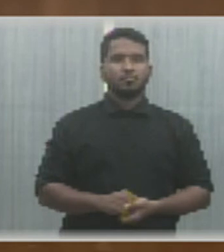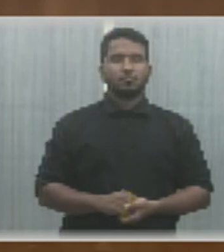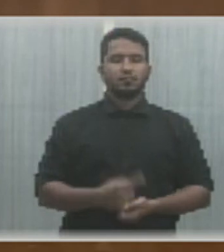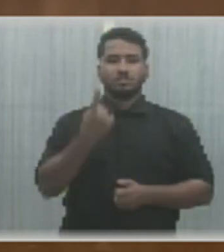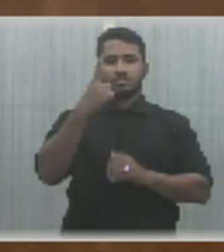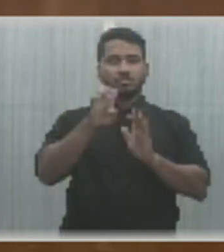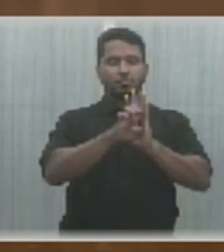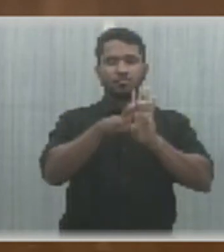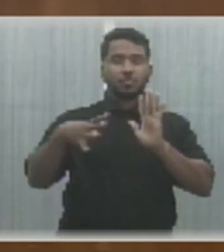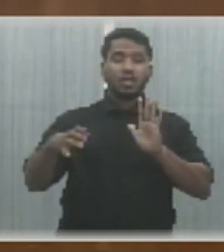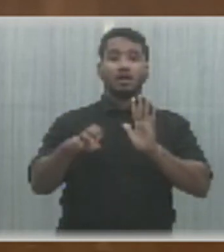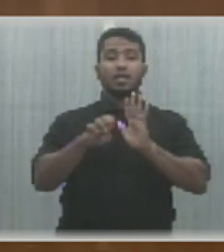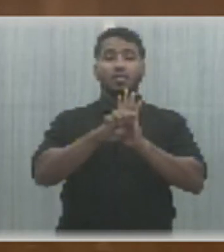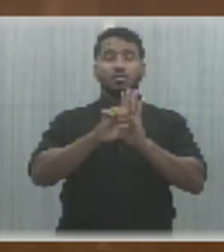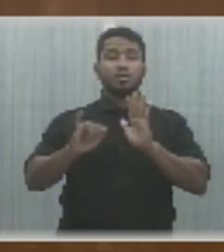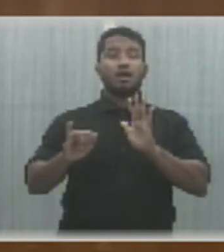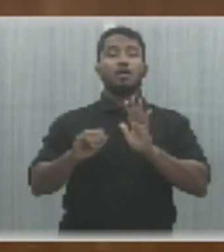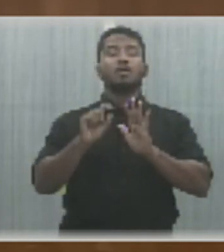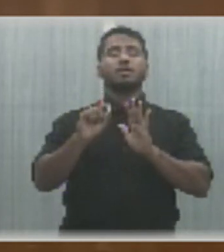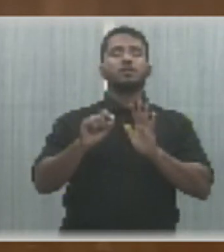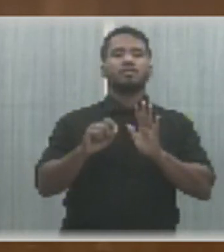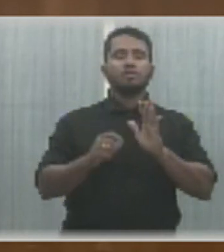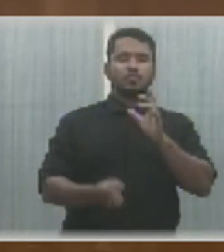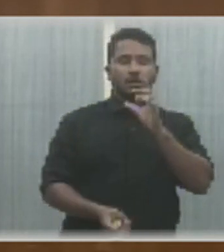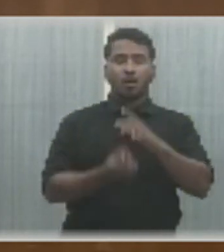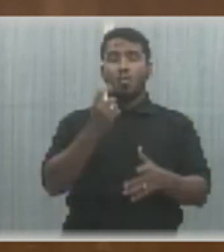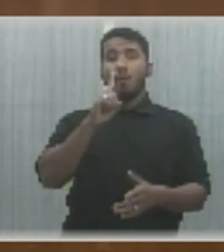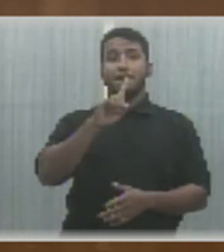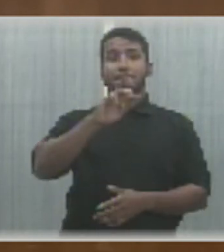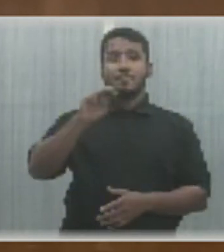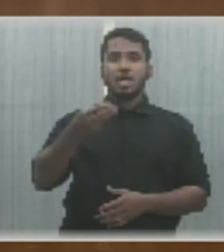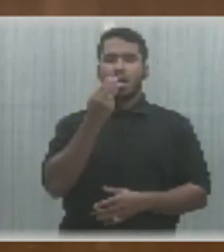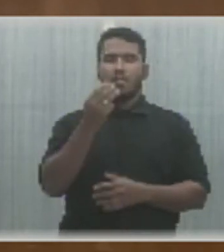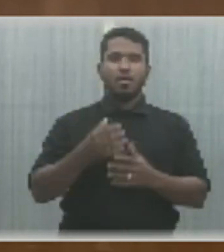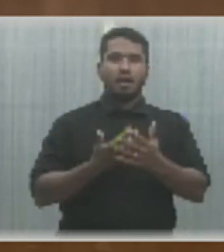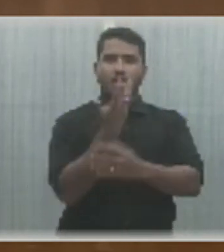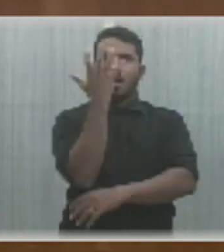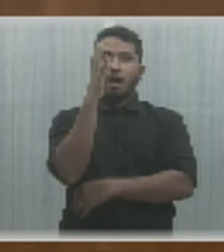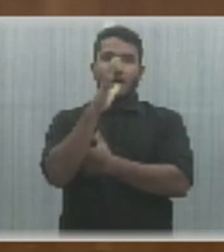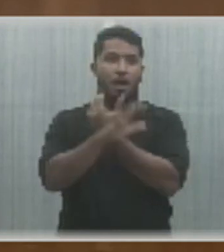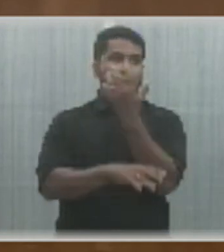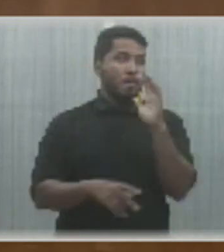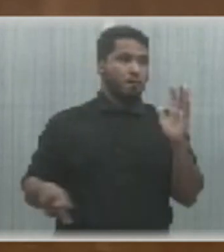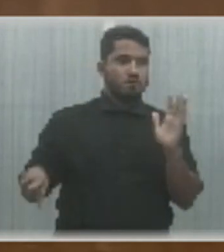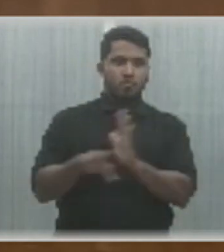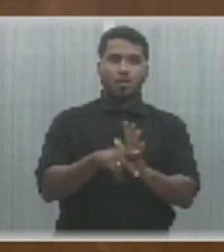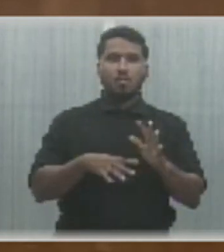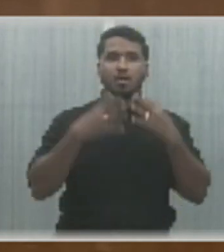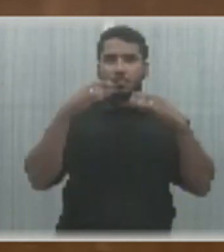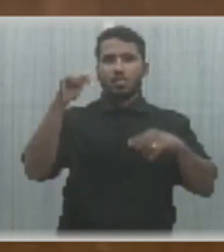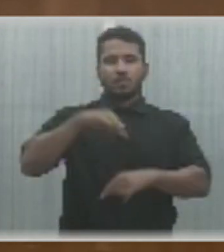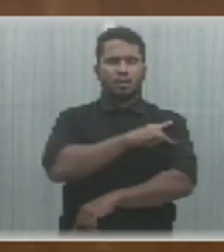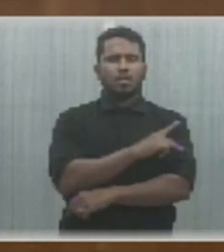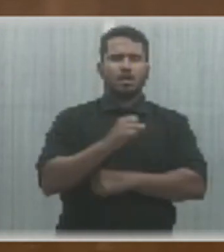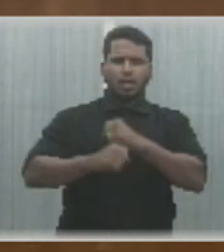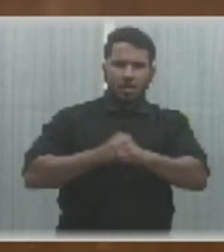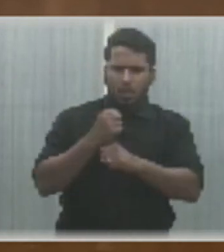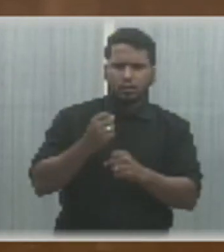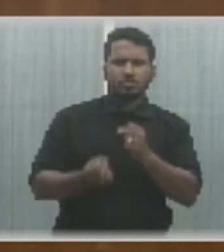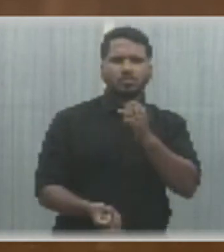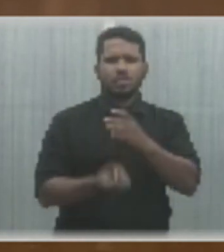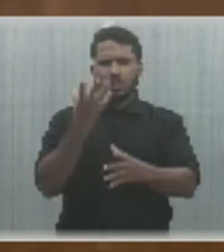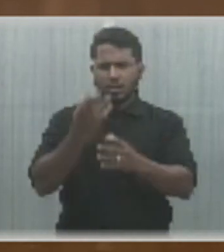edital que prevê o plantio de 1 milhão de mudas nativas no período, por ano, em 10